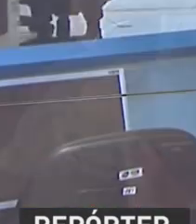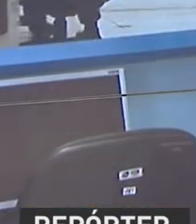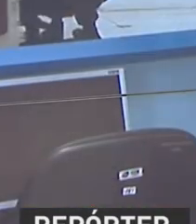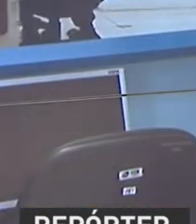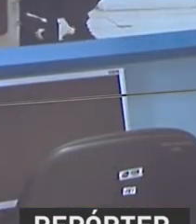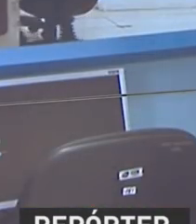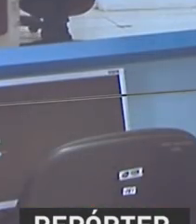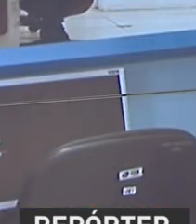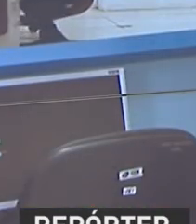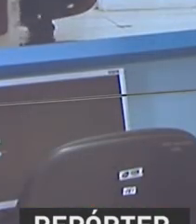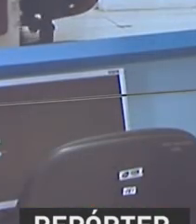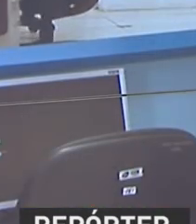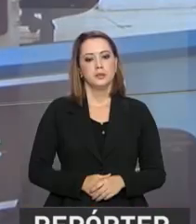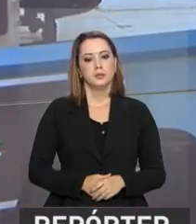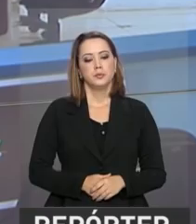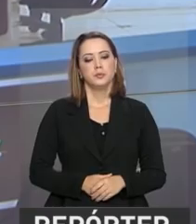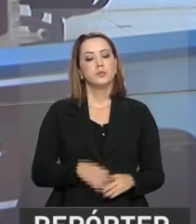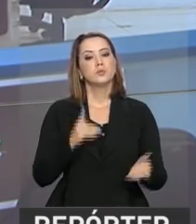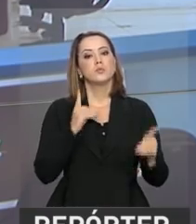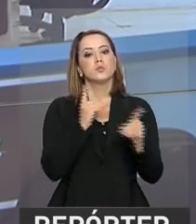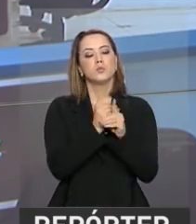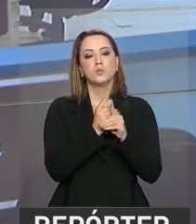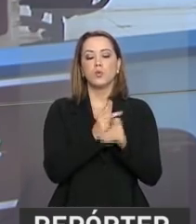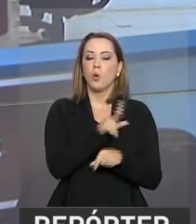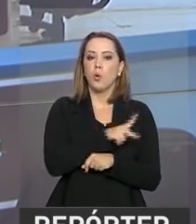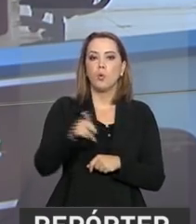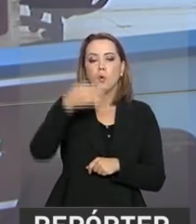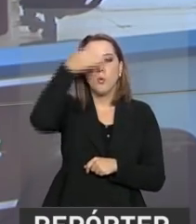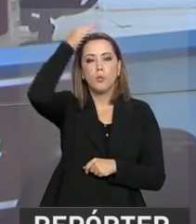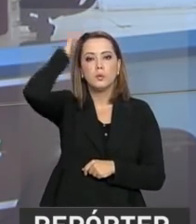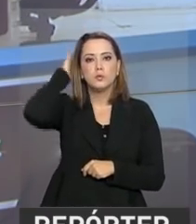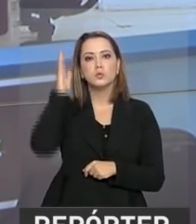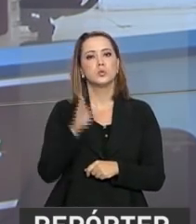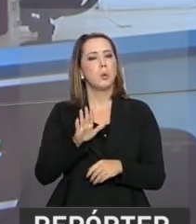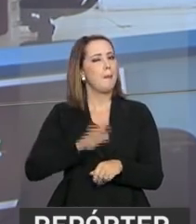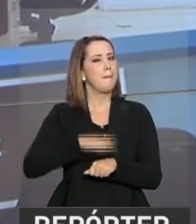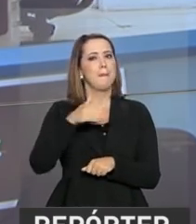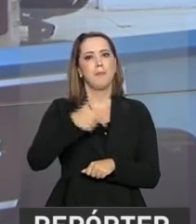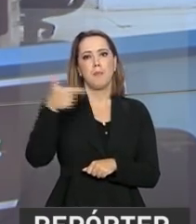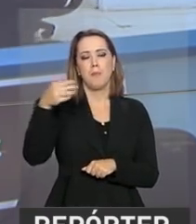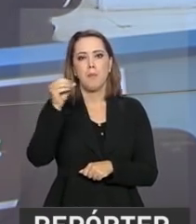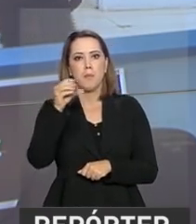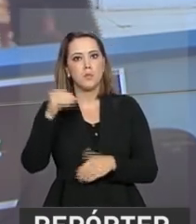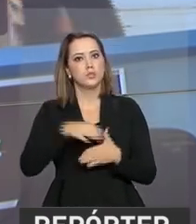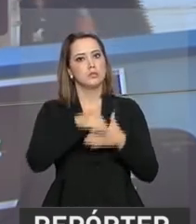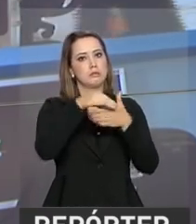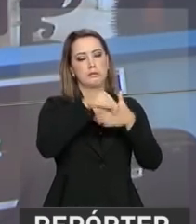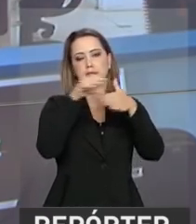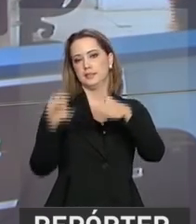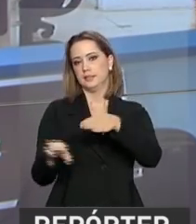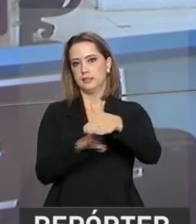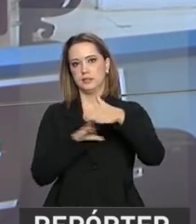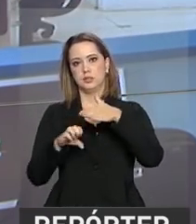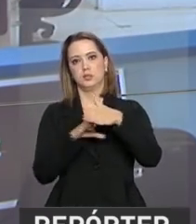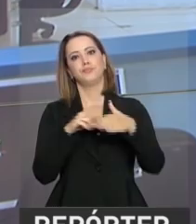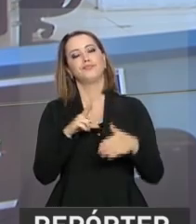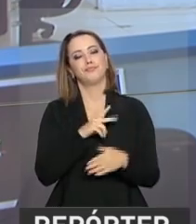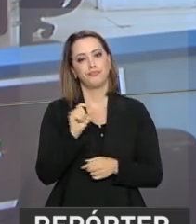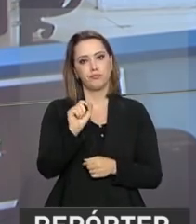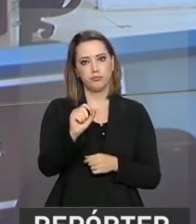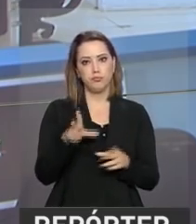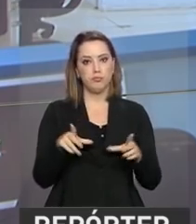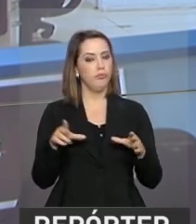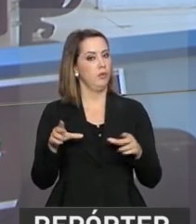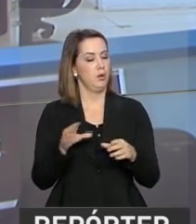encontro esse foi encontro do presidente em exercício com mais lideranças empresariais no Palácio do Planalto São